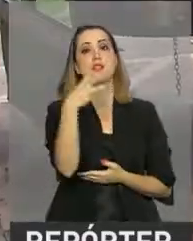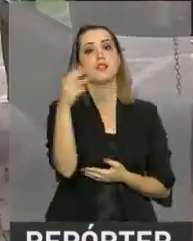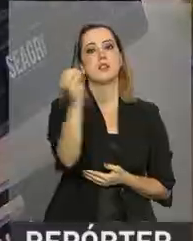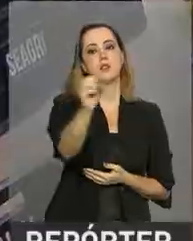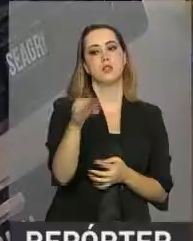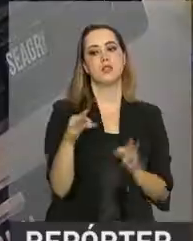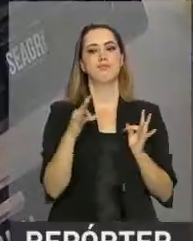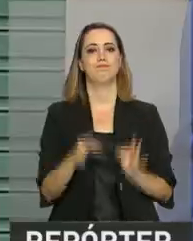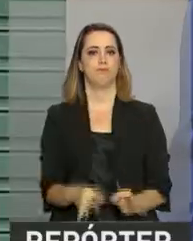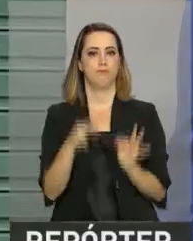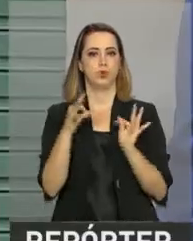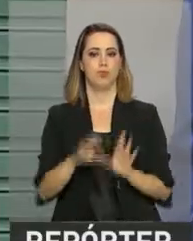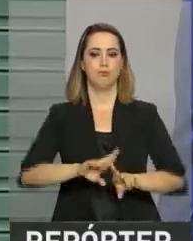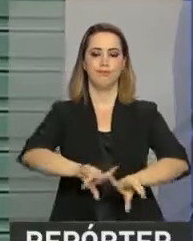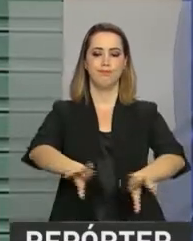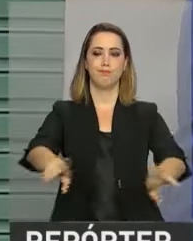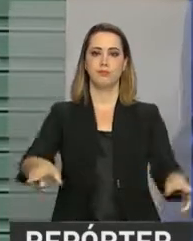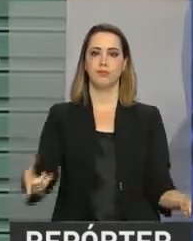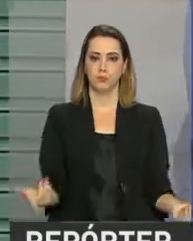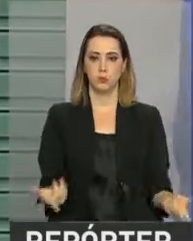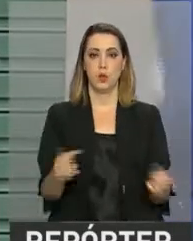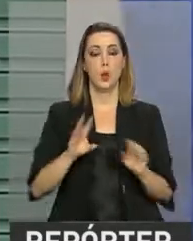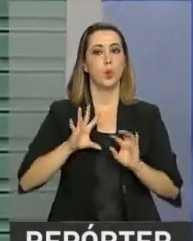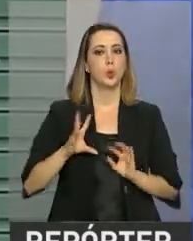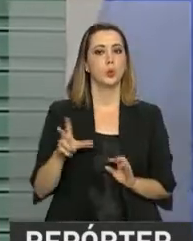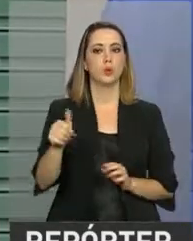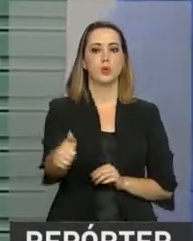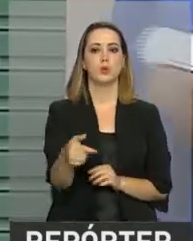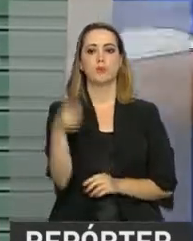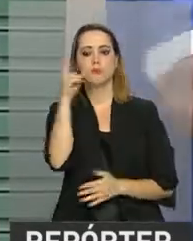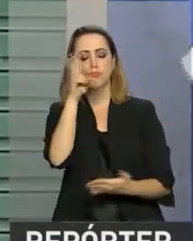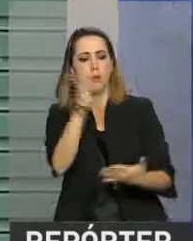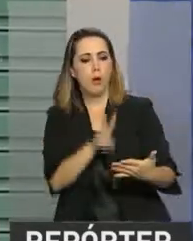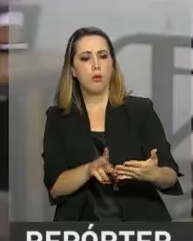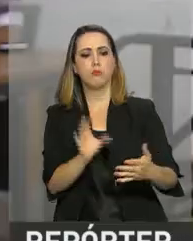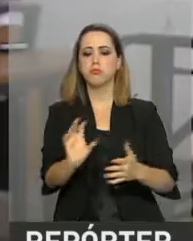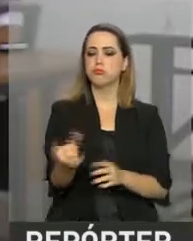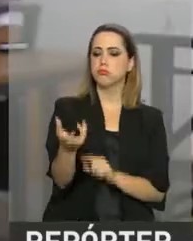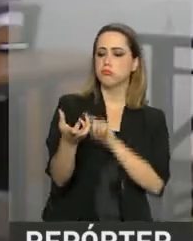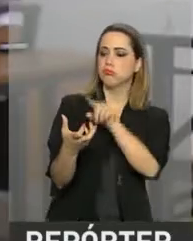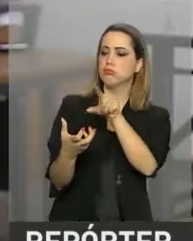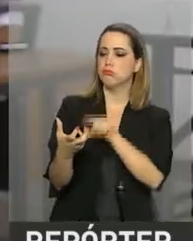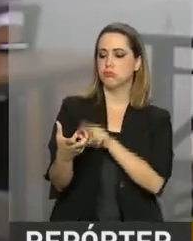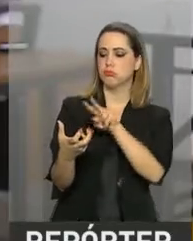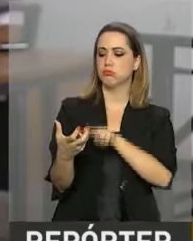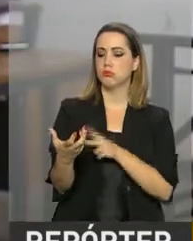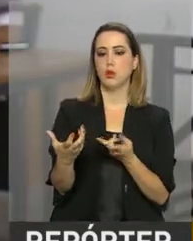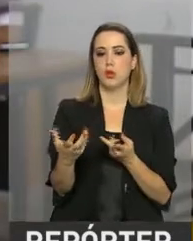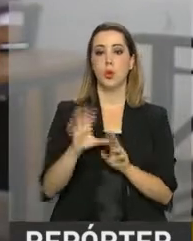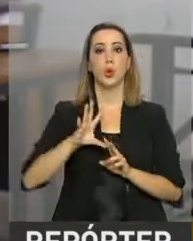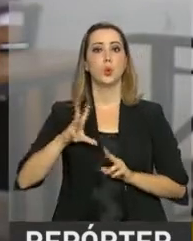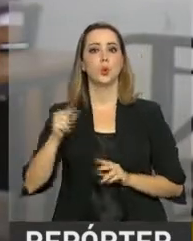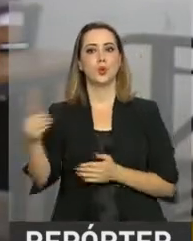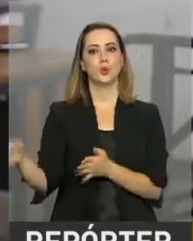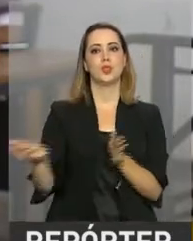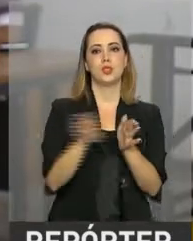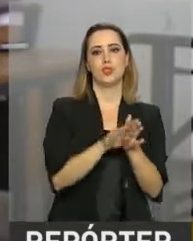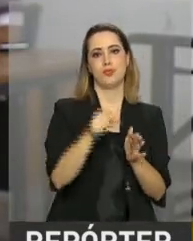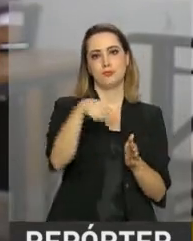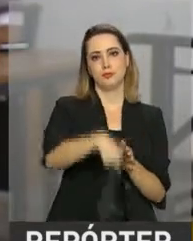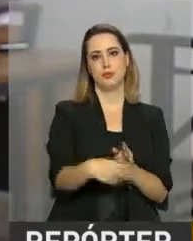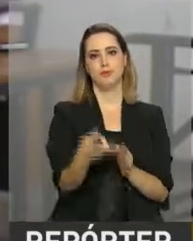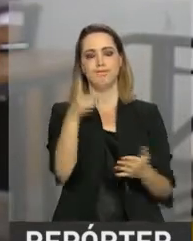frutas e legumes e tudo passa por uma vistoria todo o alimento que chega no banco ele é